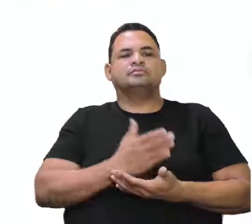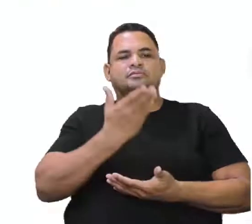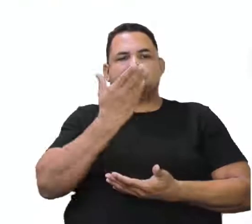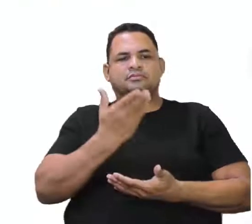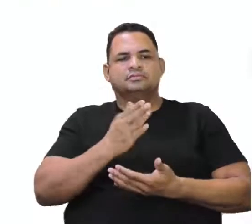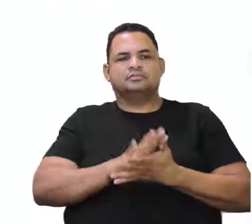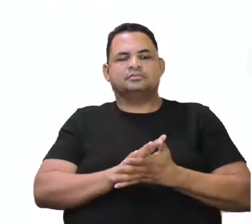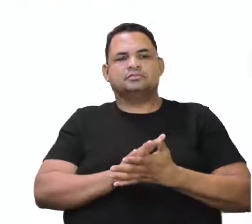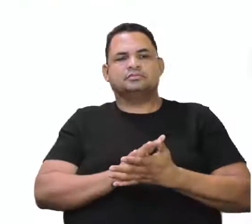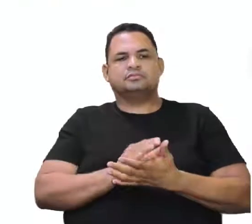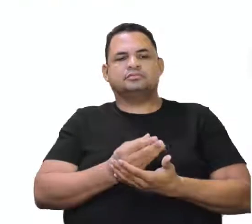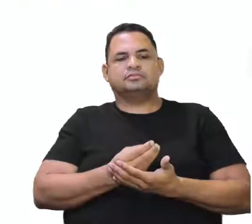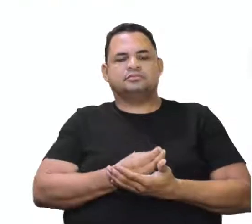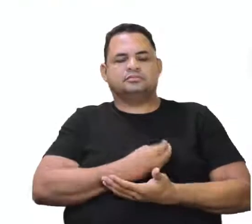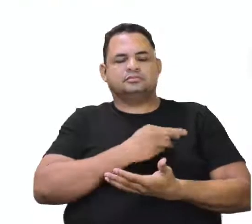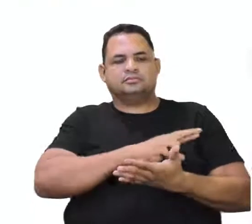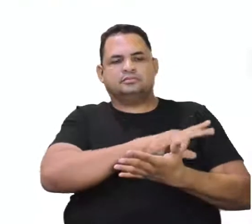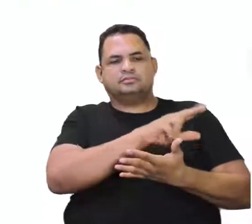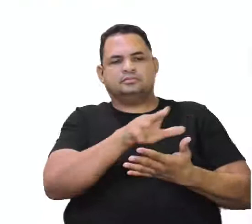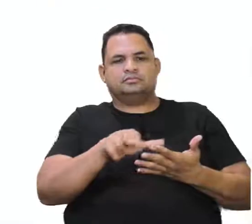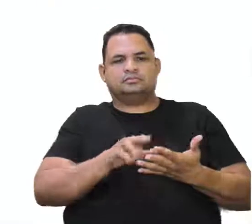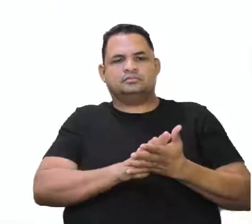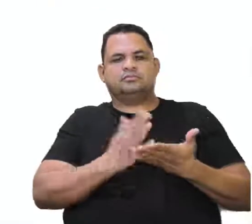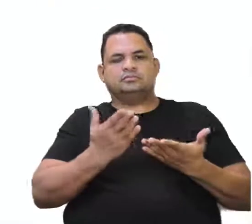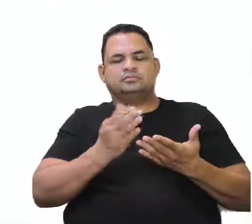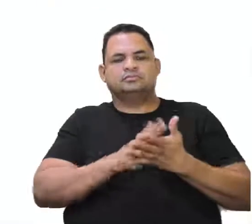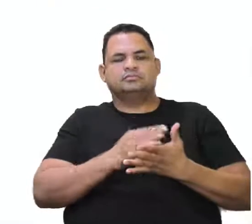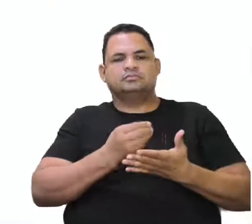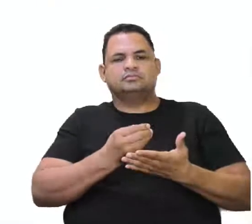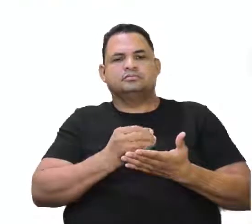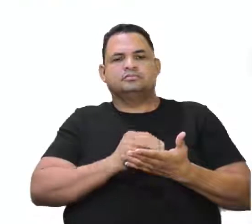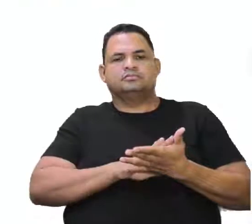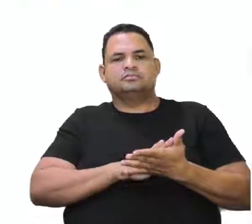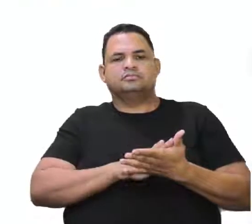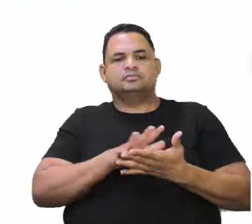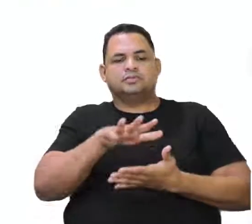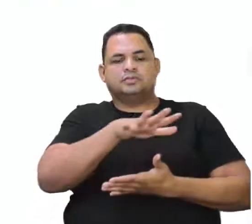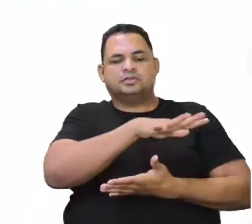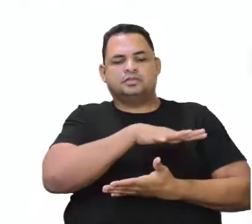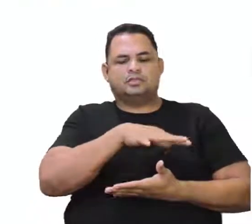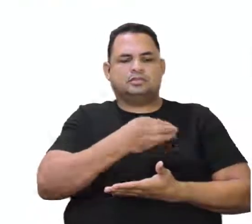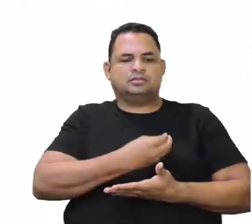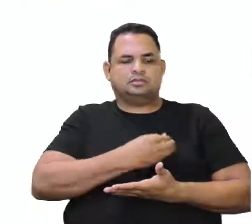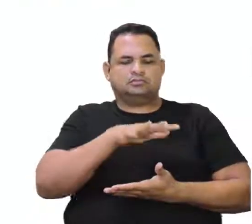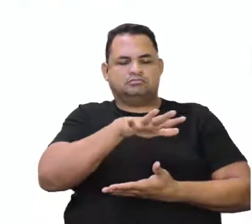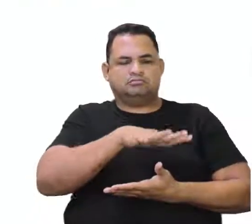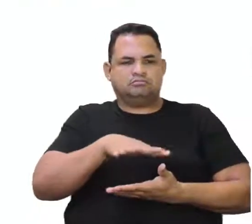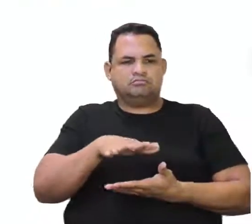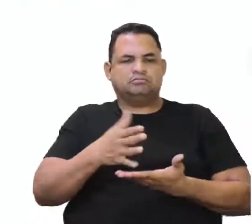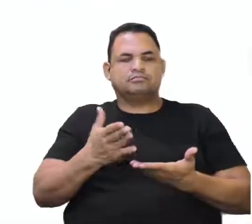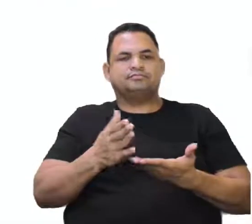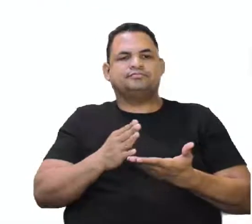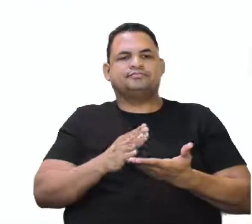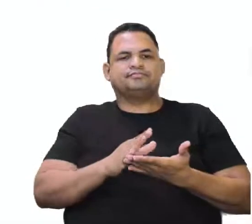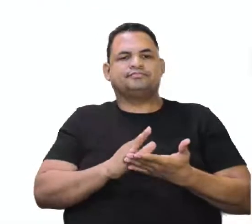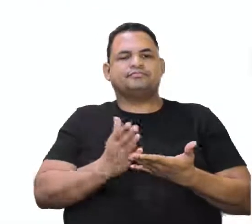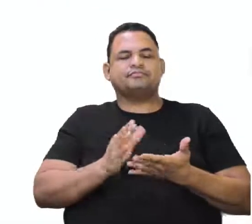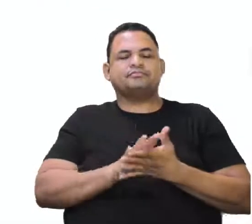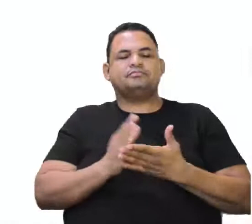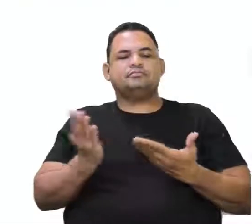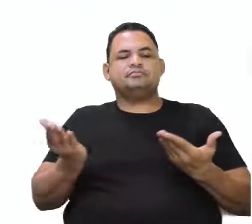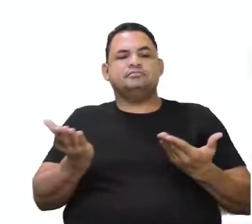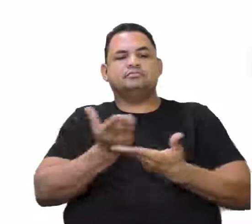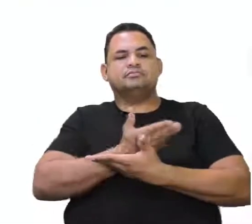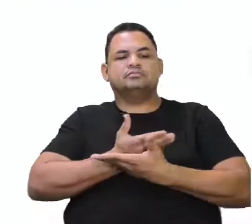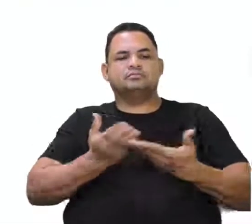ecossistema, organismos, várias espécies de seres vivos estão habitando nesse ambiente e há a